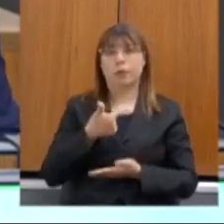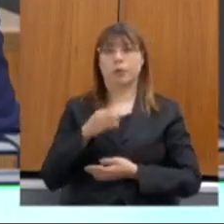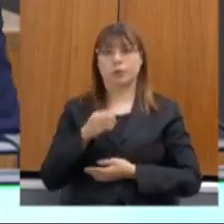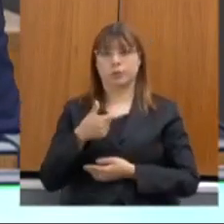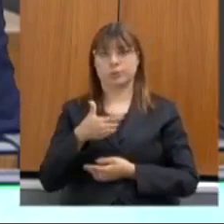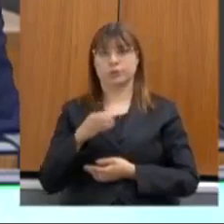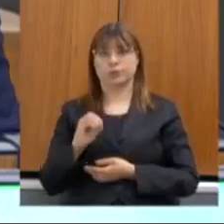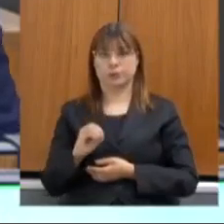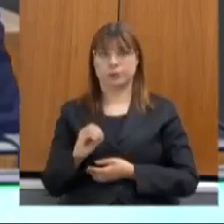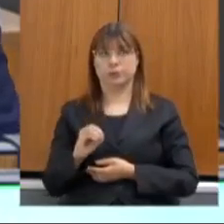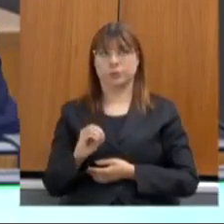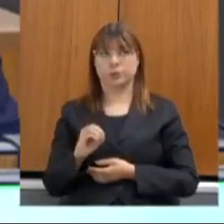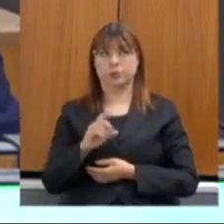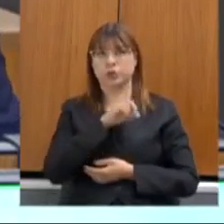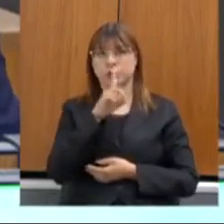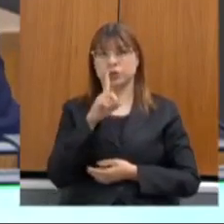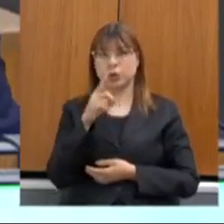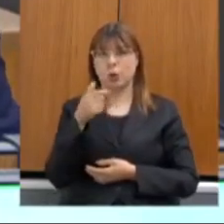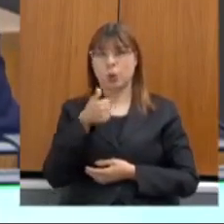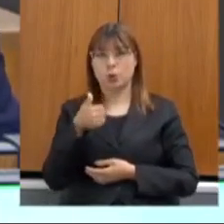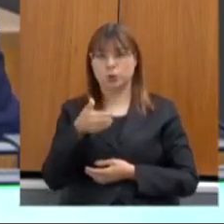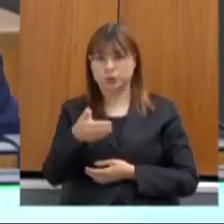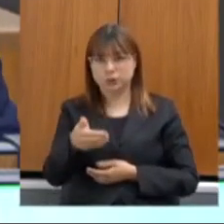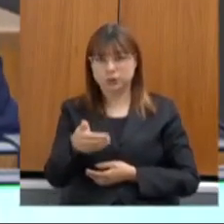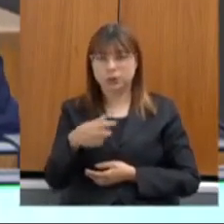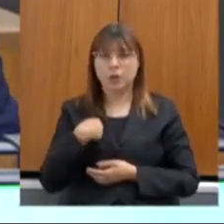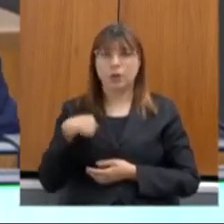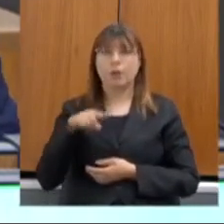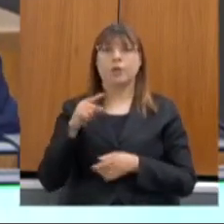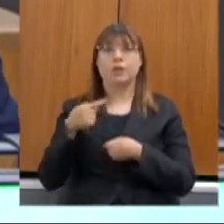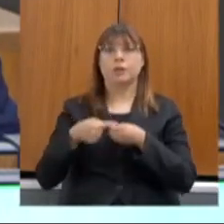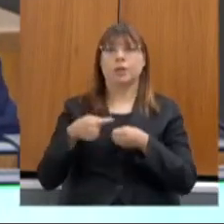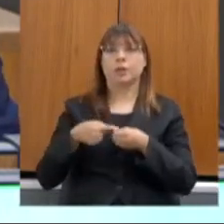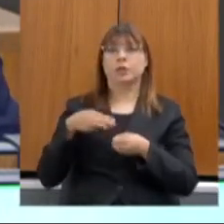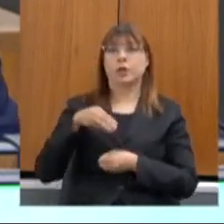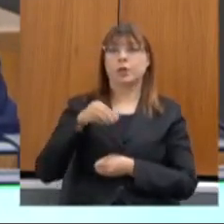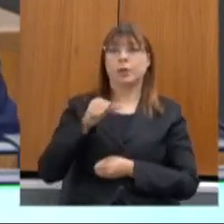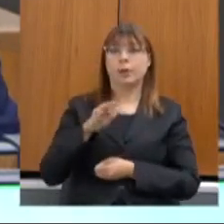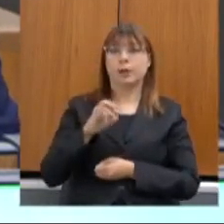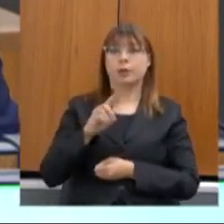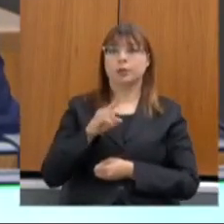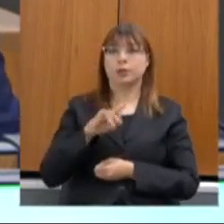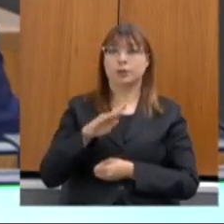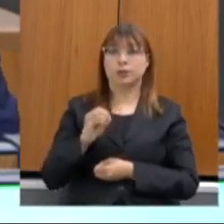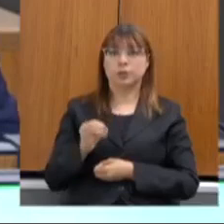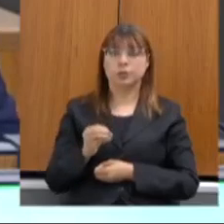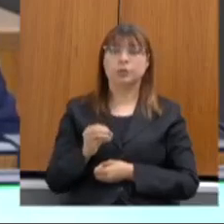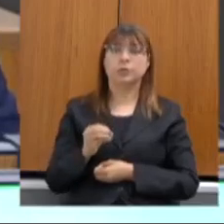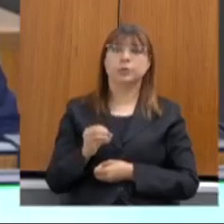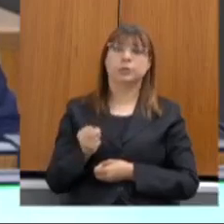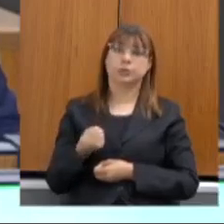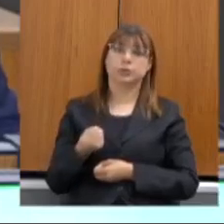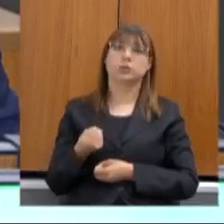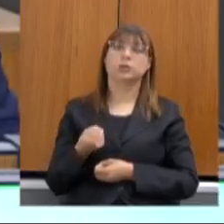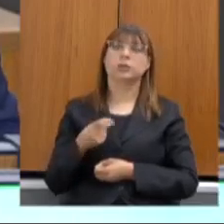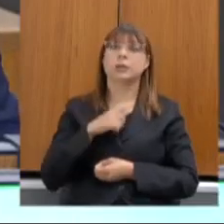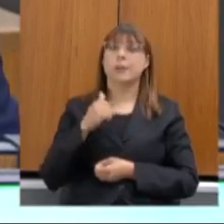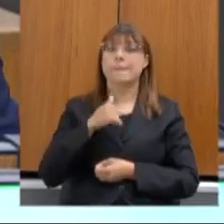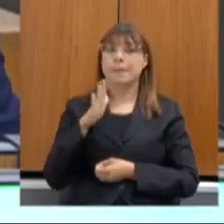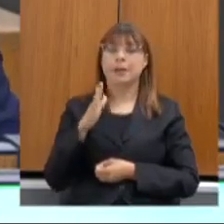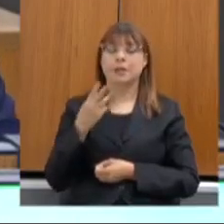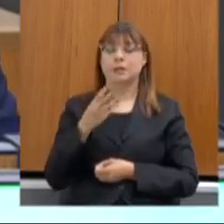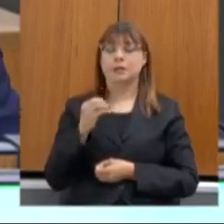2020 agora no dia onze estarei em Matosinhos com a entrega da fassa Bortolo mais de 300 famílias